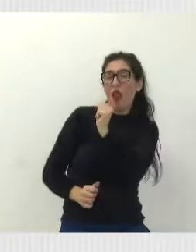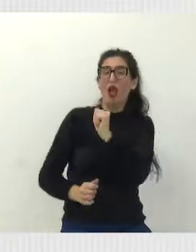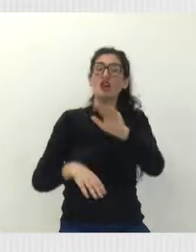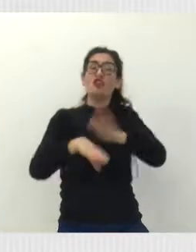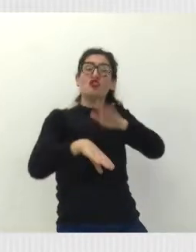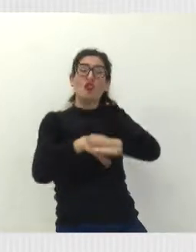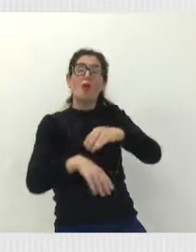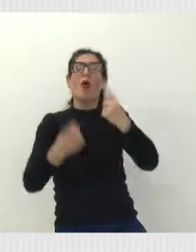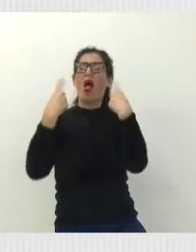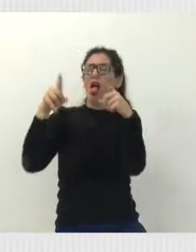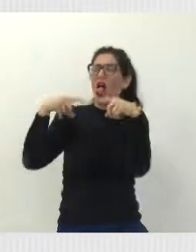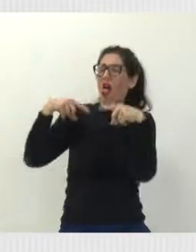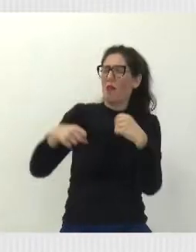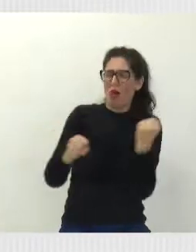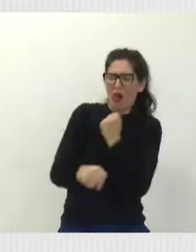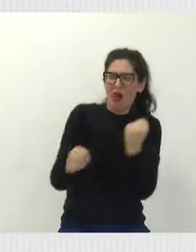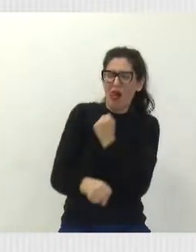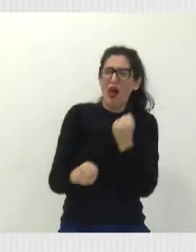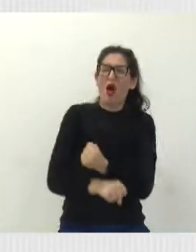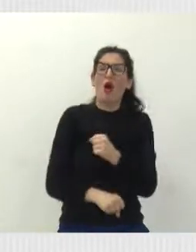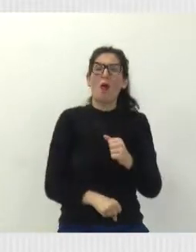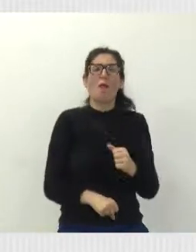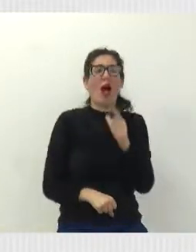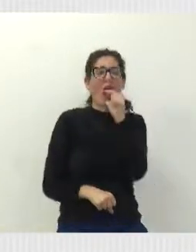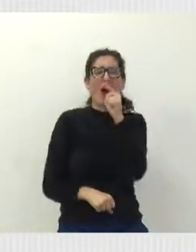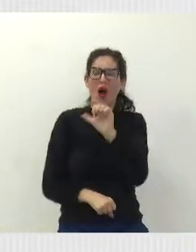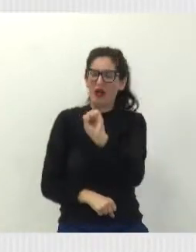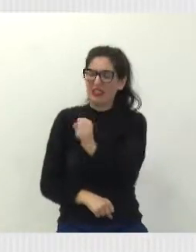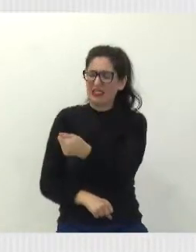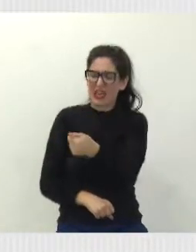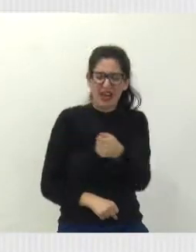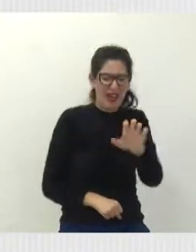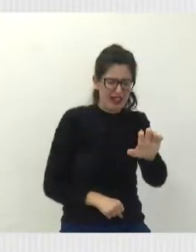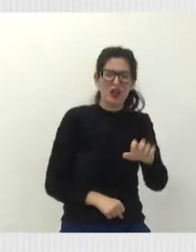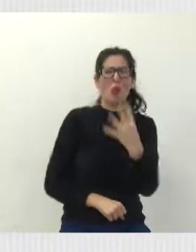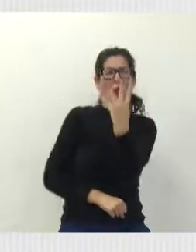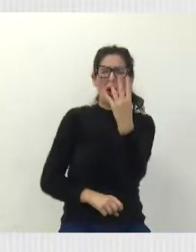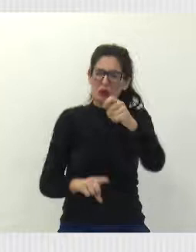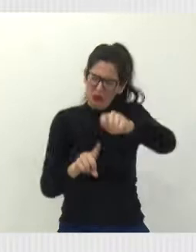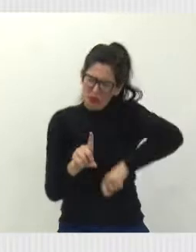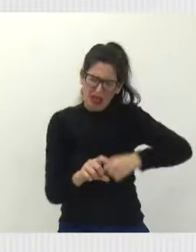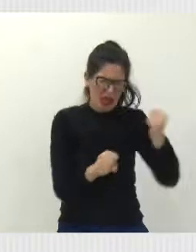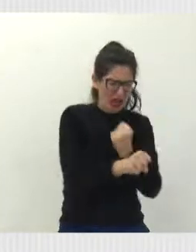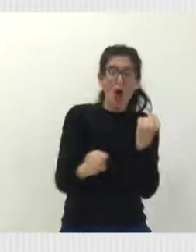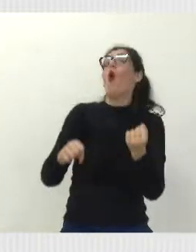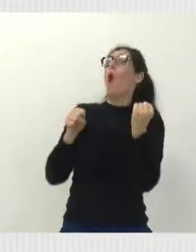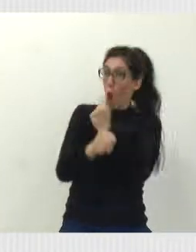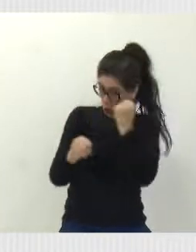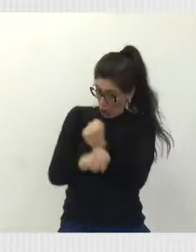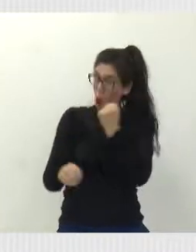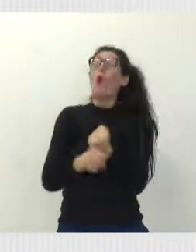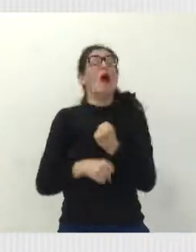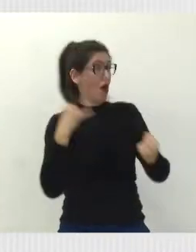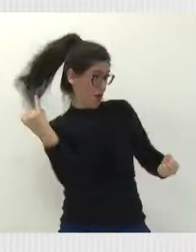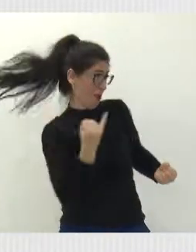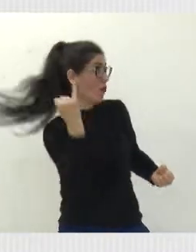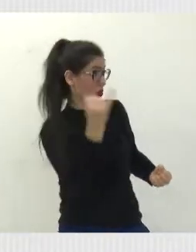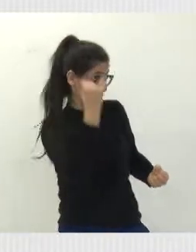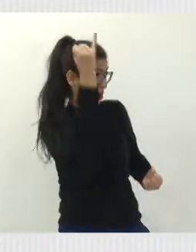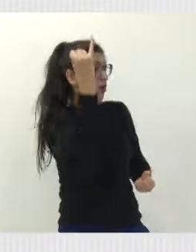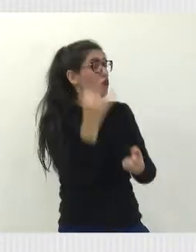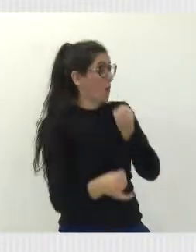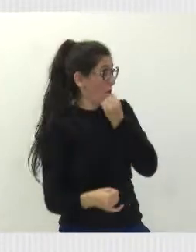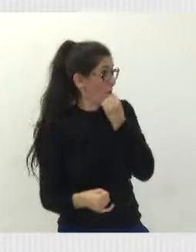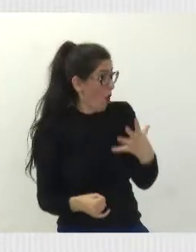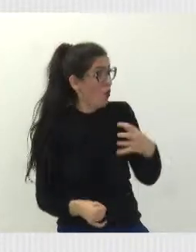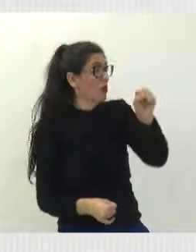SAI. Há 4 meses eles estão mexendo lá. A obra é importante, a obra é boa. Vamos aqui, né? Não